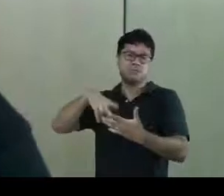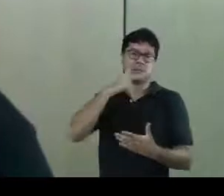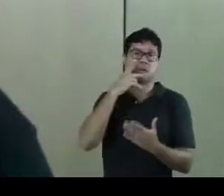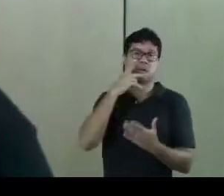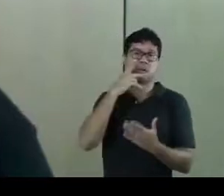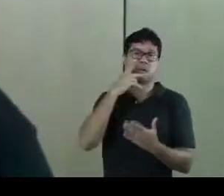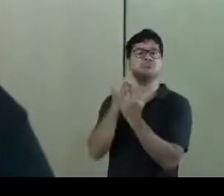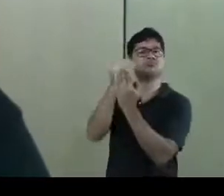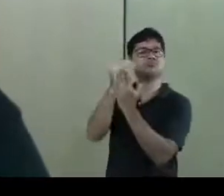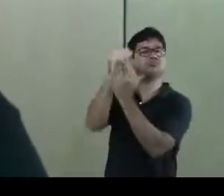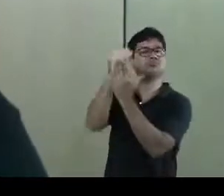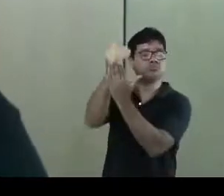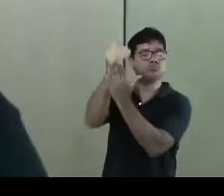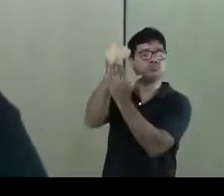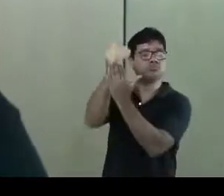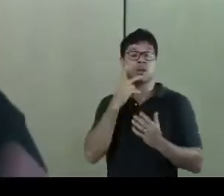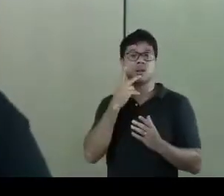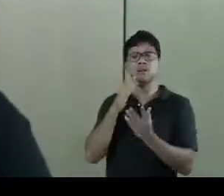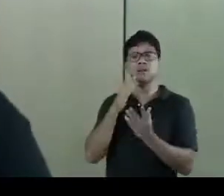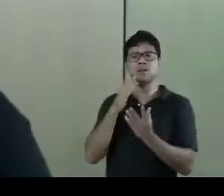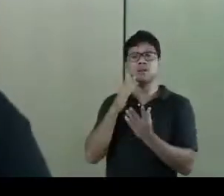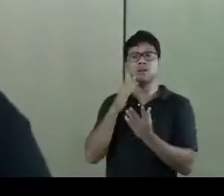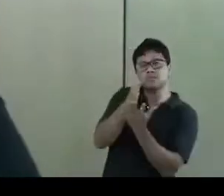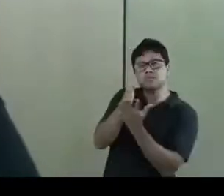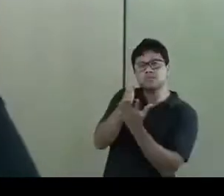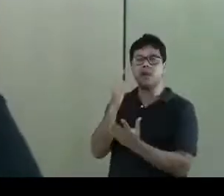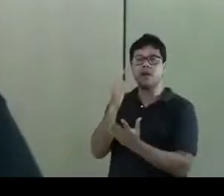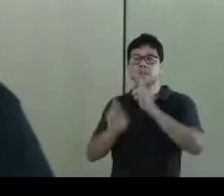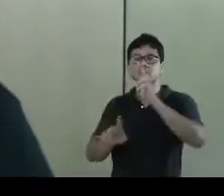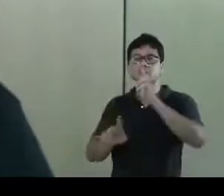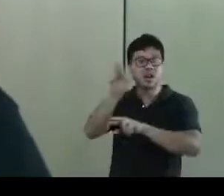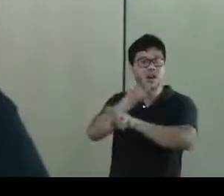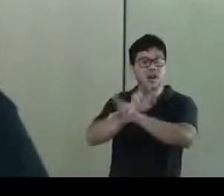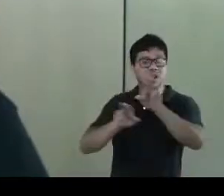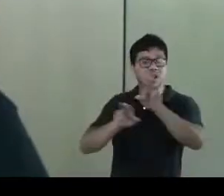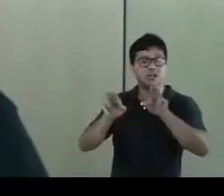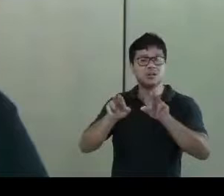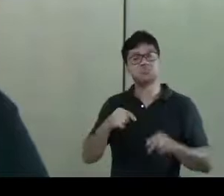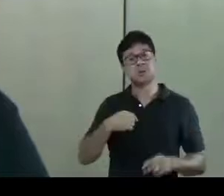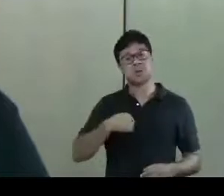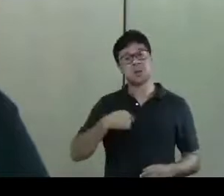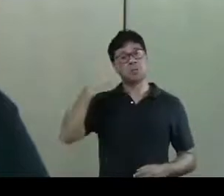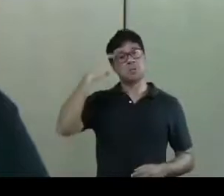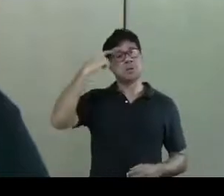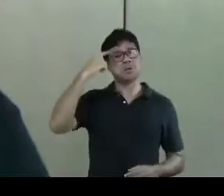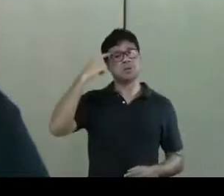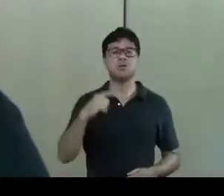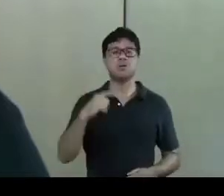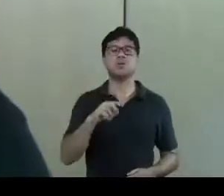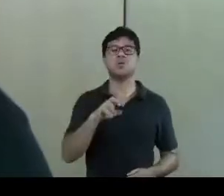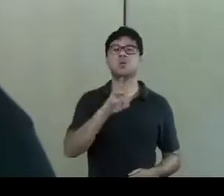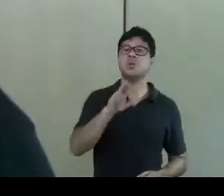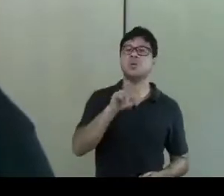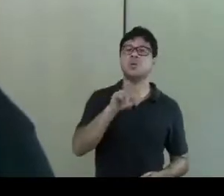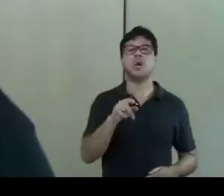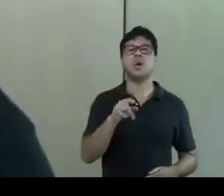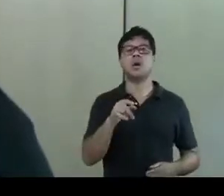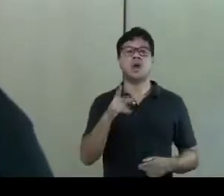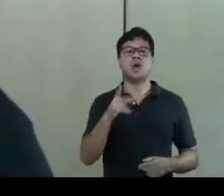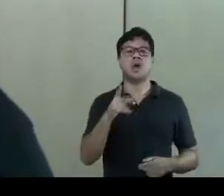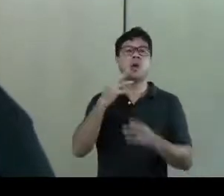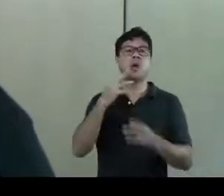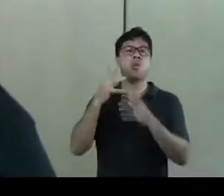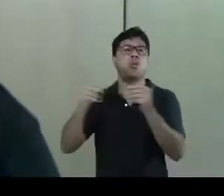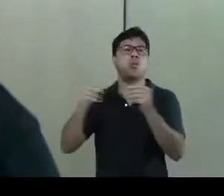mais sobrepostas, muito mais ubíquas, e que não vejo como podem cessar,